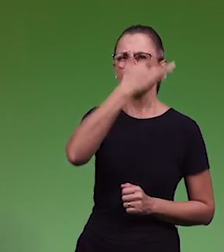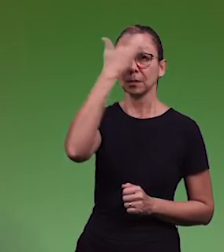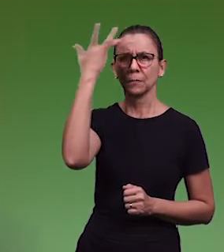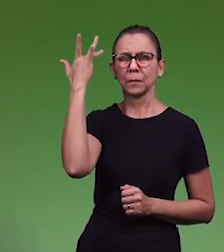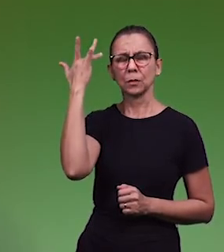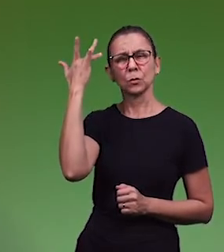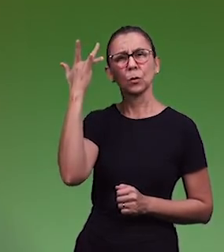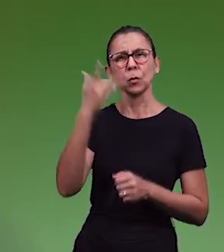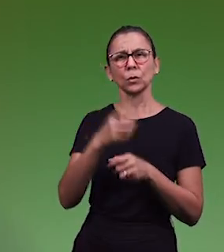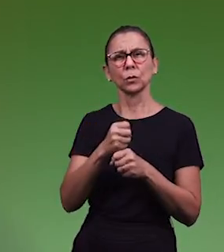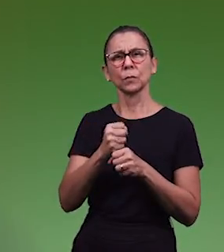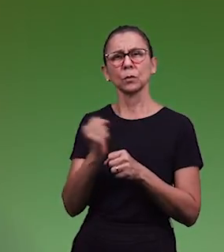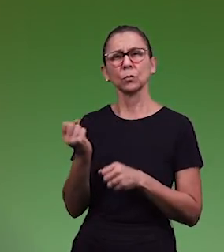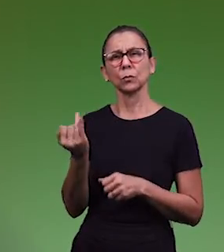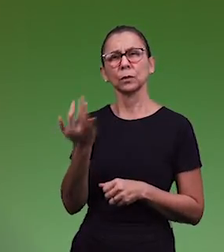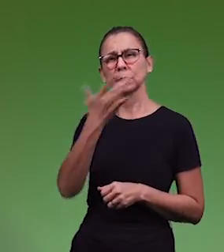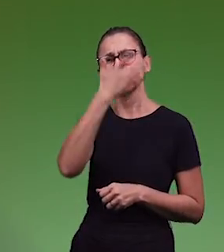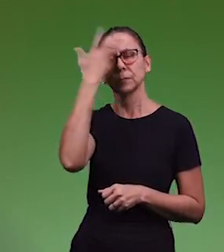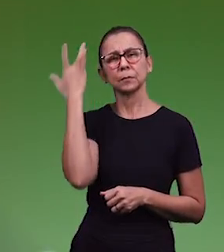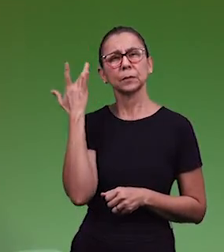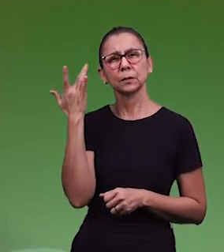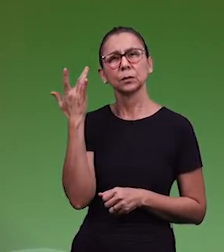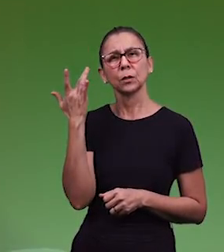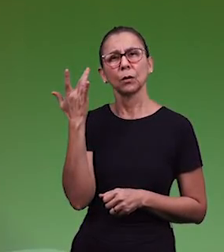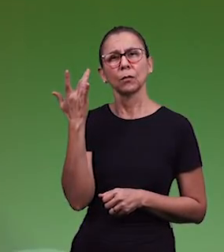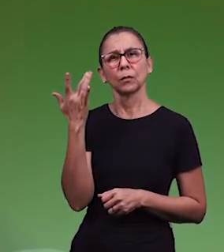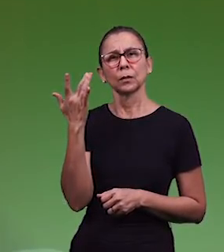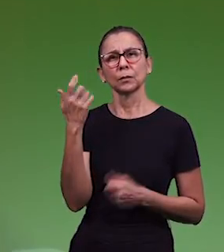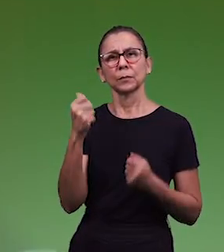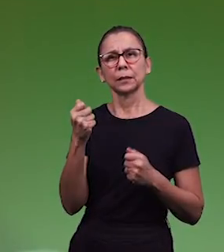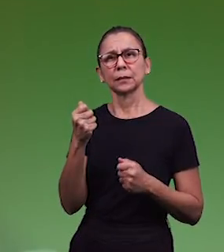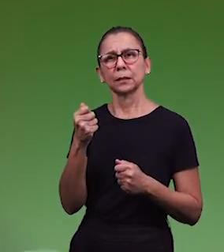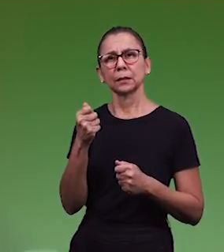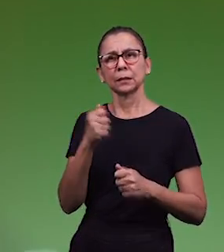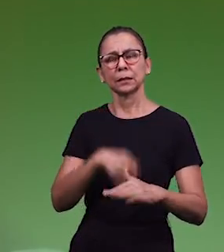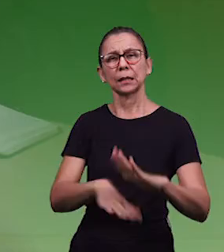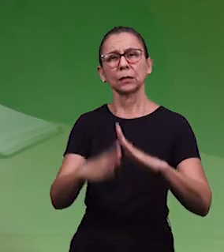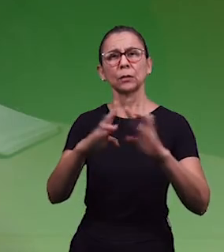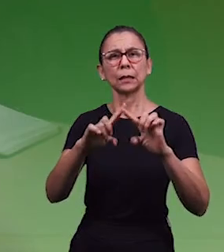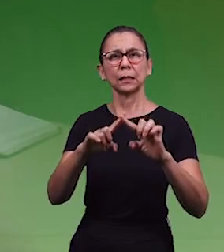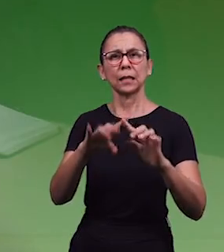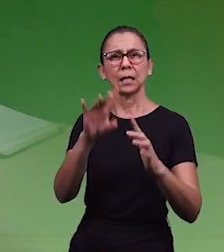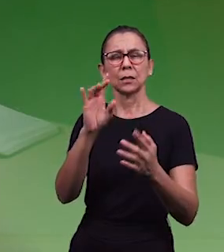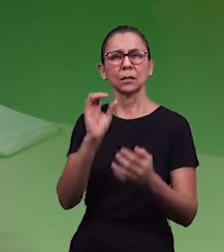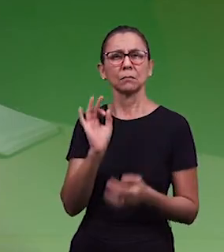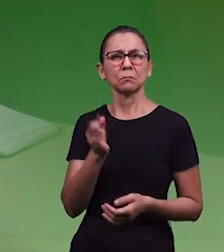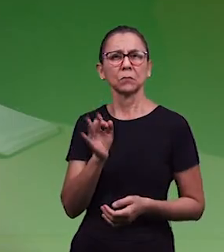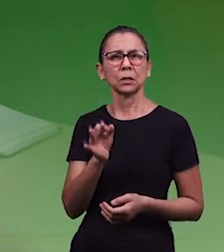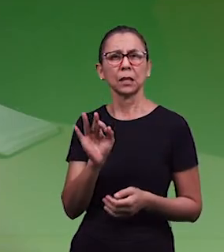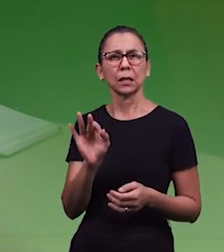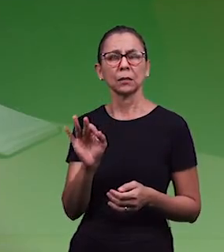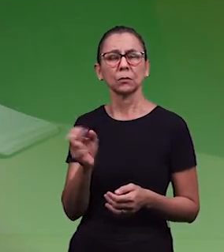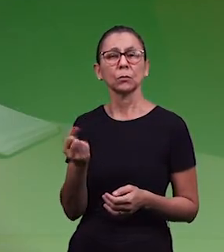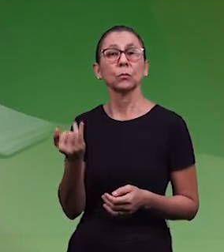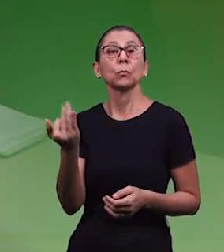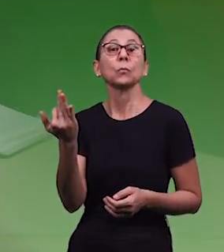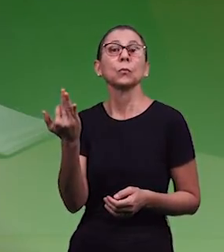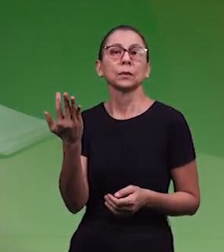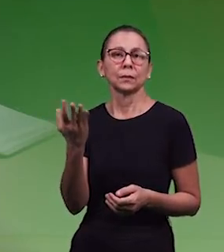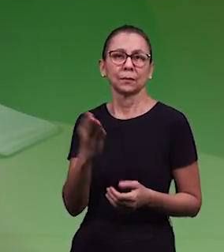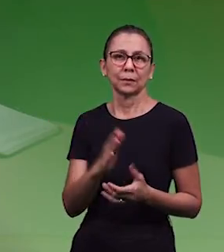Tem aquela parábola, né? Eram 100 ovelhas, né? Não é? Seria ótimo, né? Uma igreja com 100 membros, né?